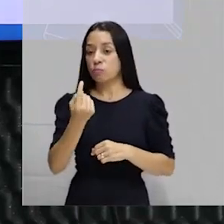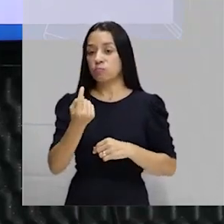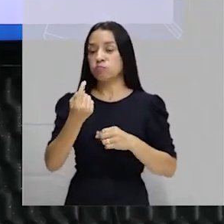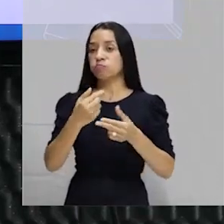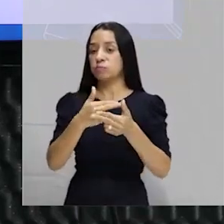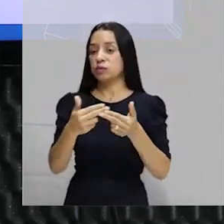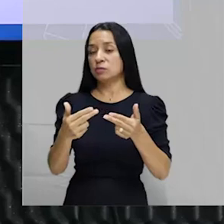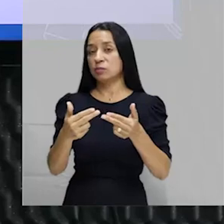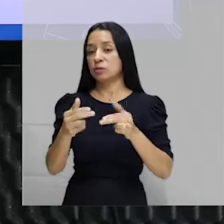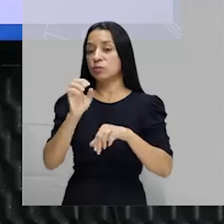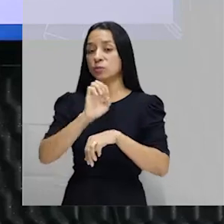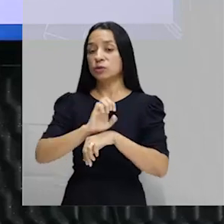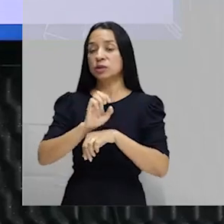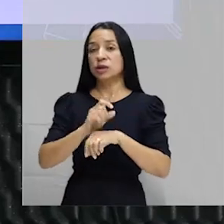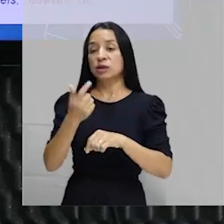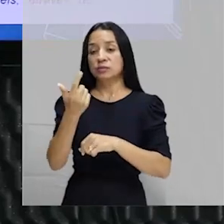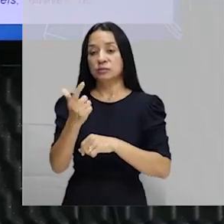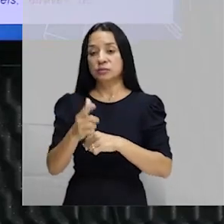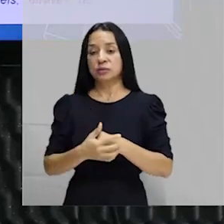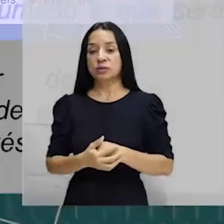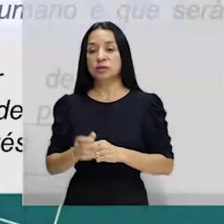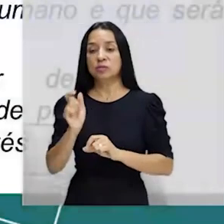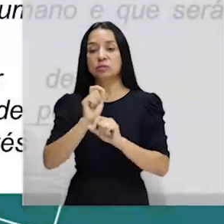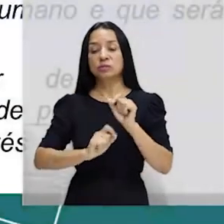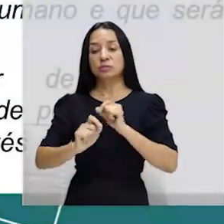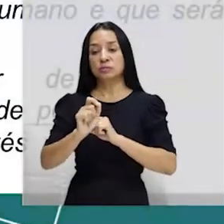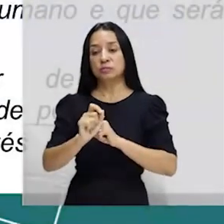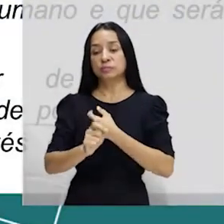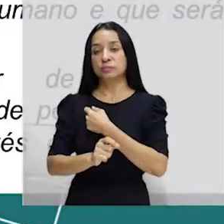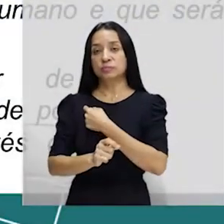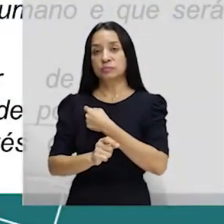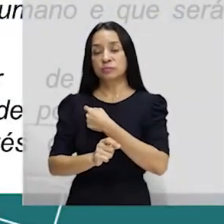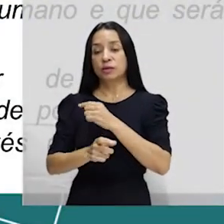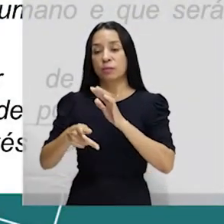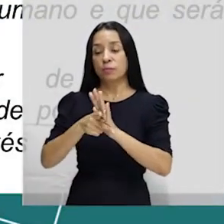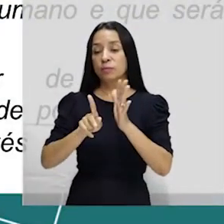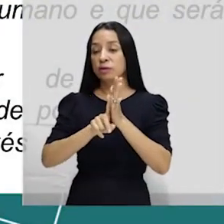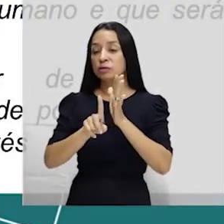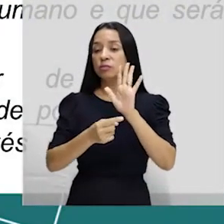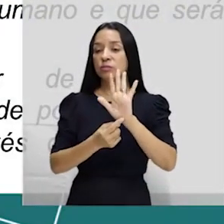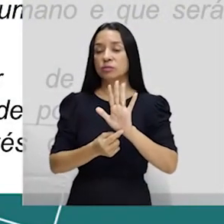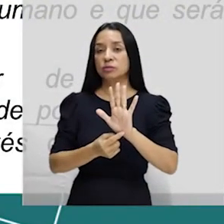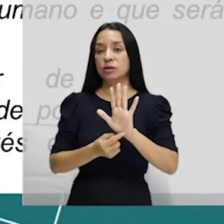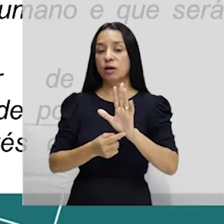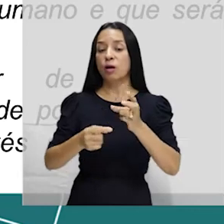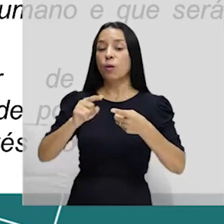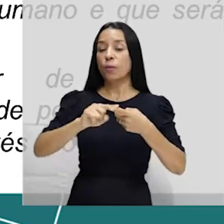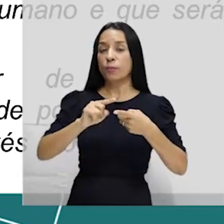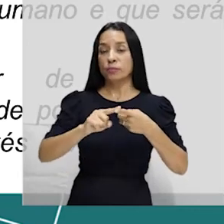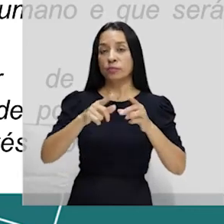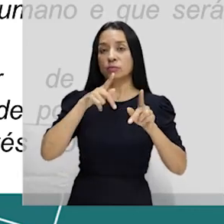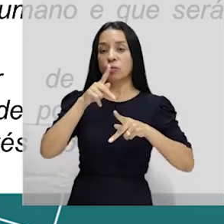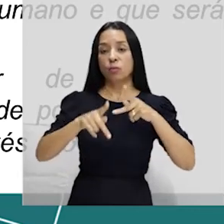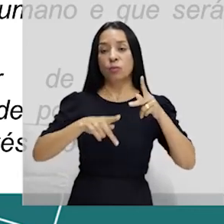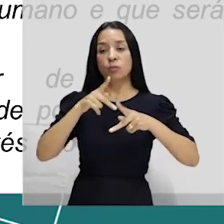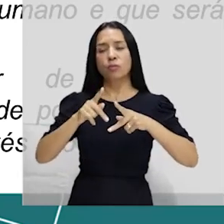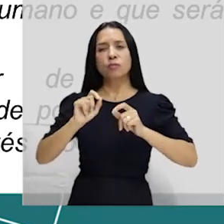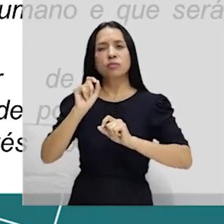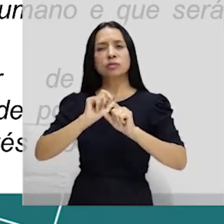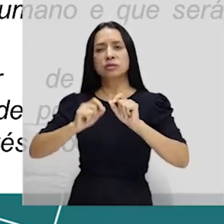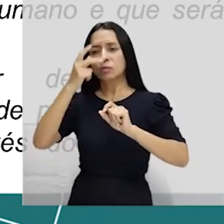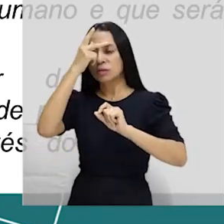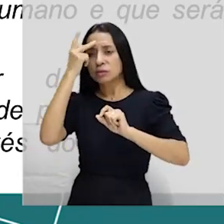chamada soberania, galera, tá? Vamos relembrar. Isso, galera, é o que nós chamamos de Estado, galera, tá? Marcos, o que